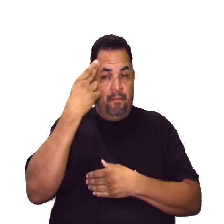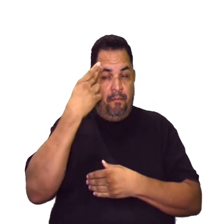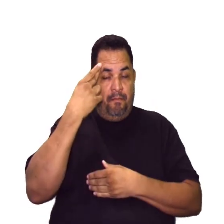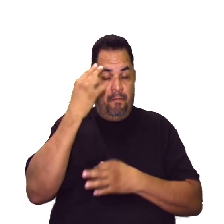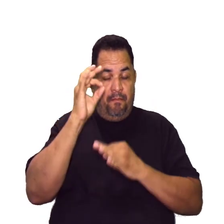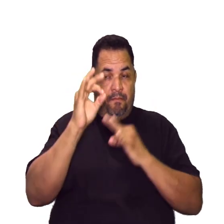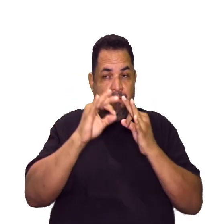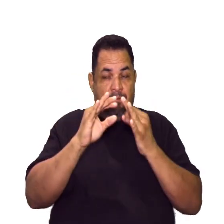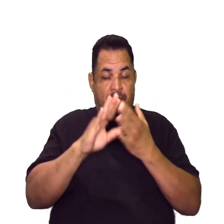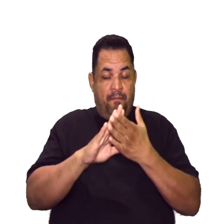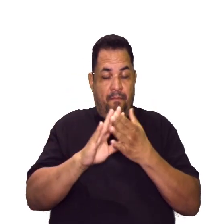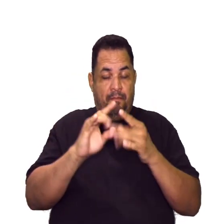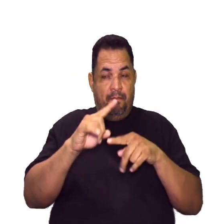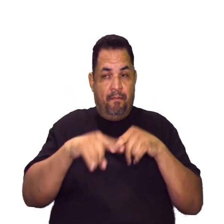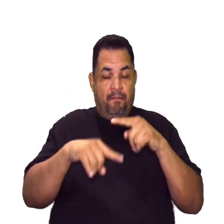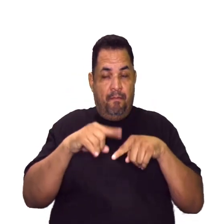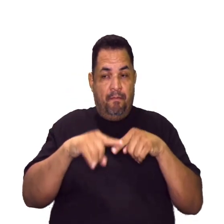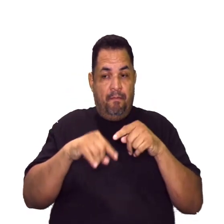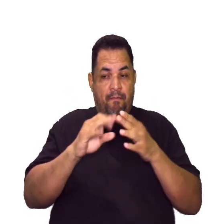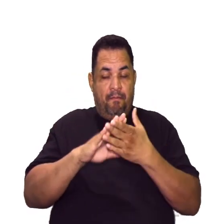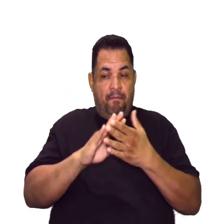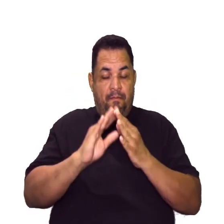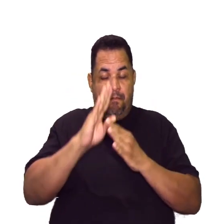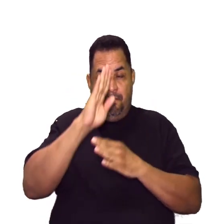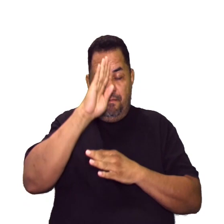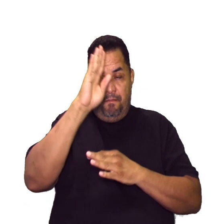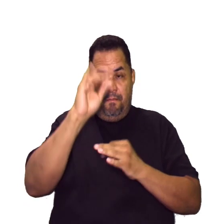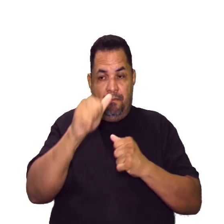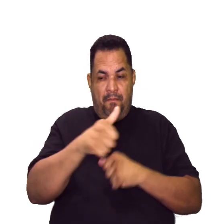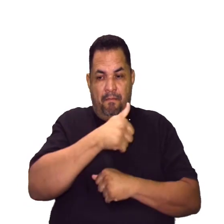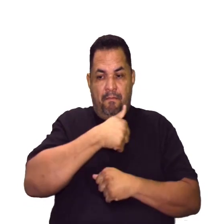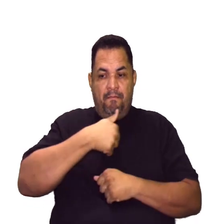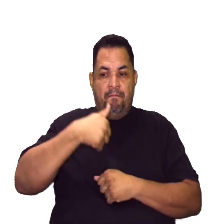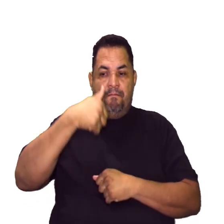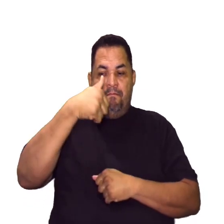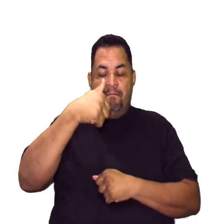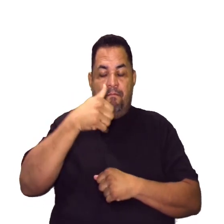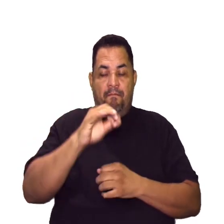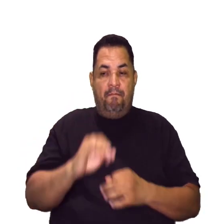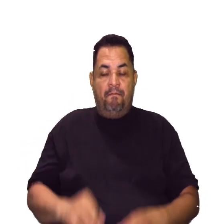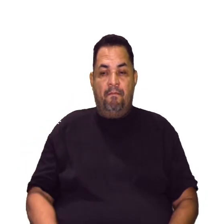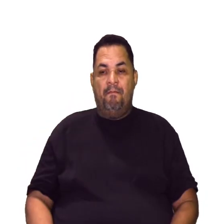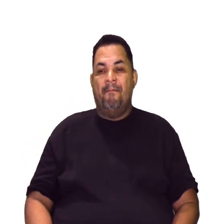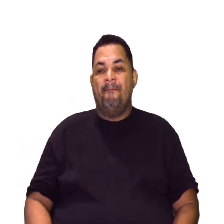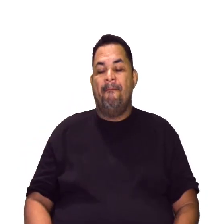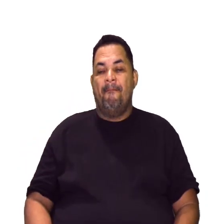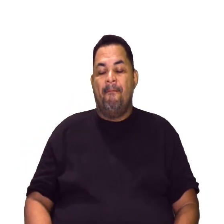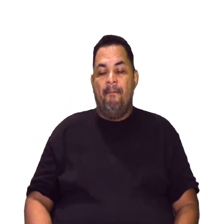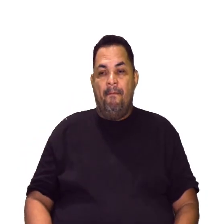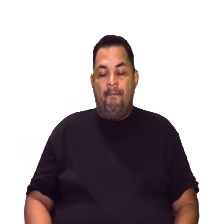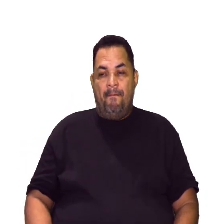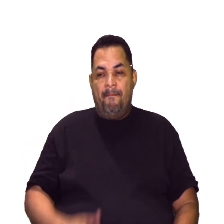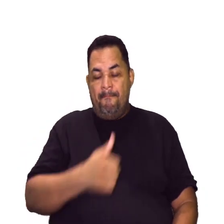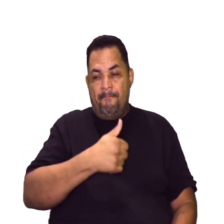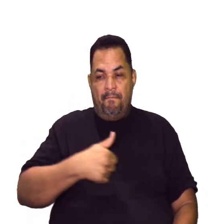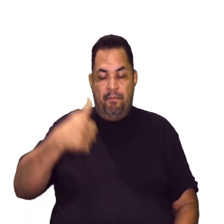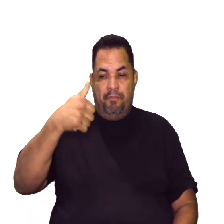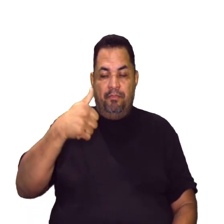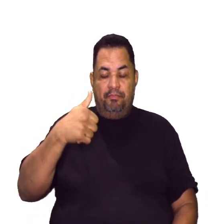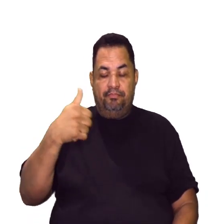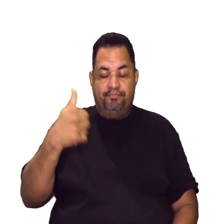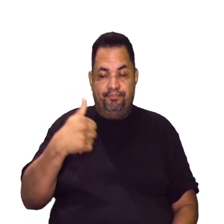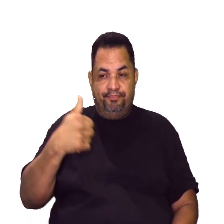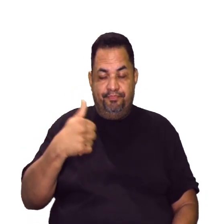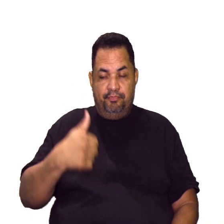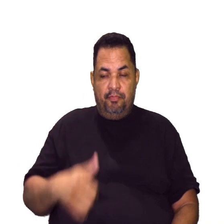o elemento central é o primeiro, tá bom? No caso do CO2, é o carbono que é o